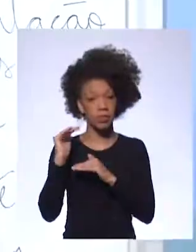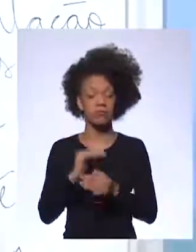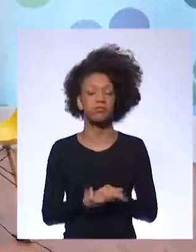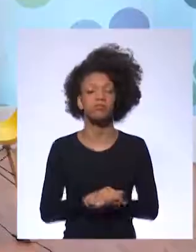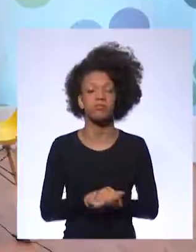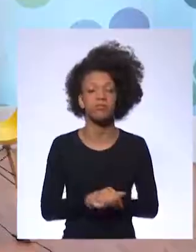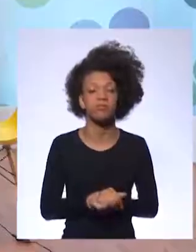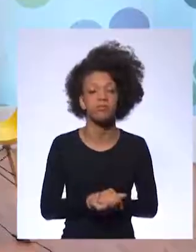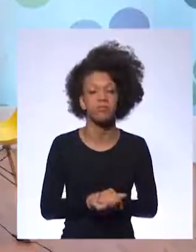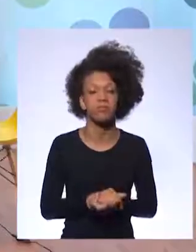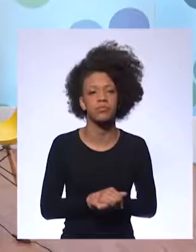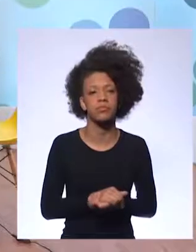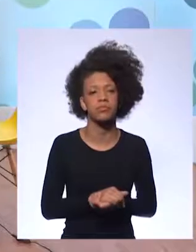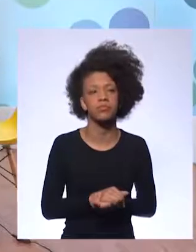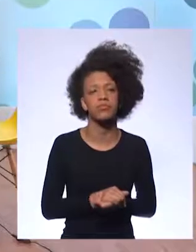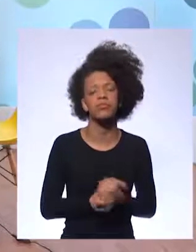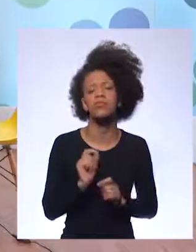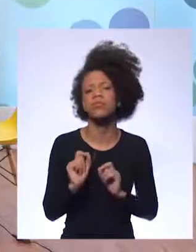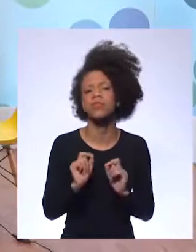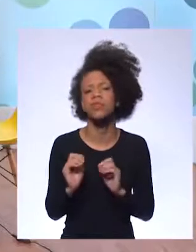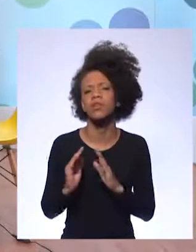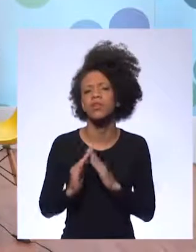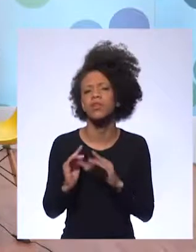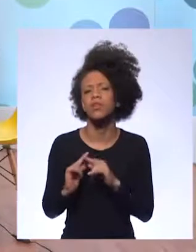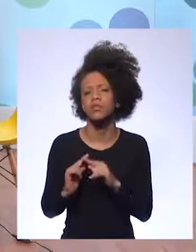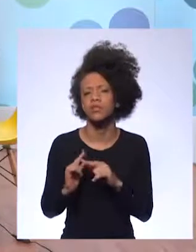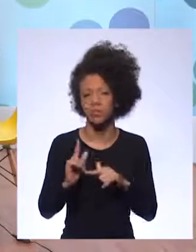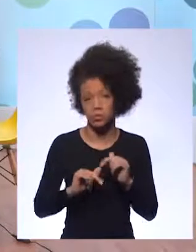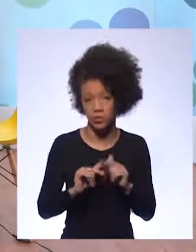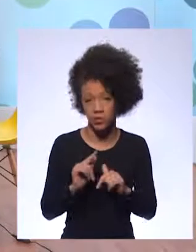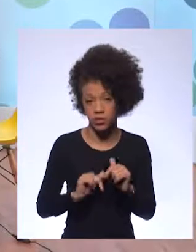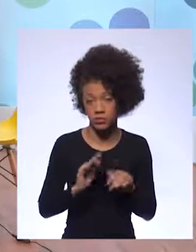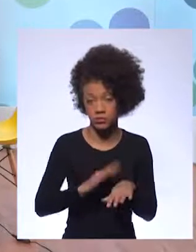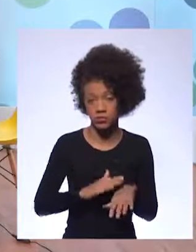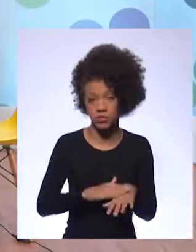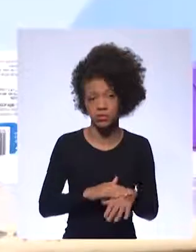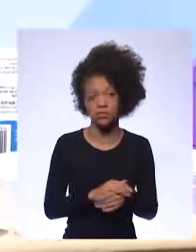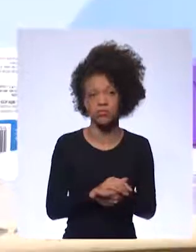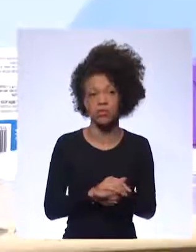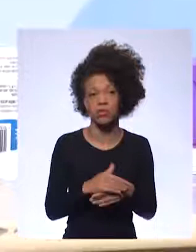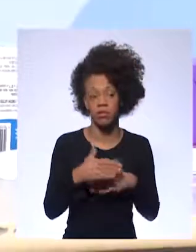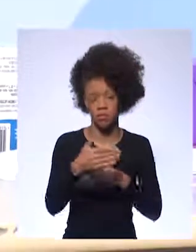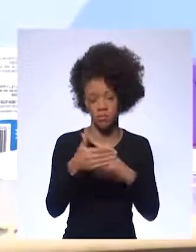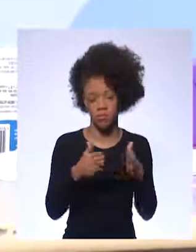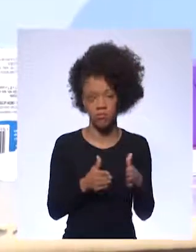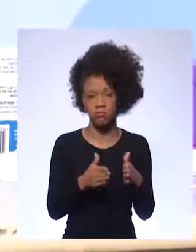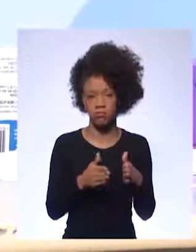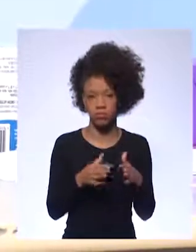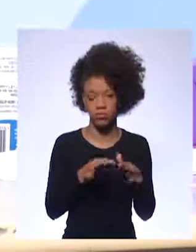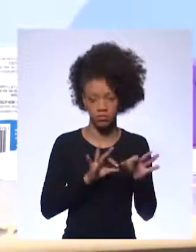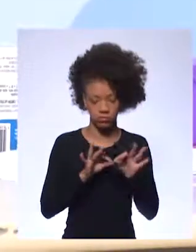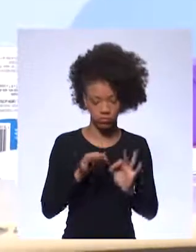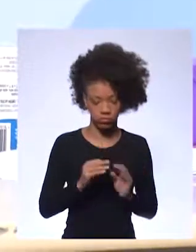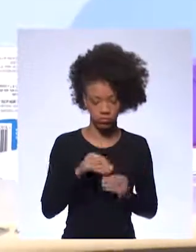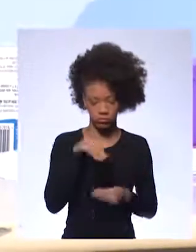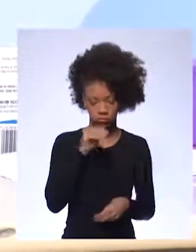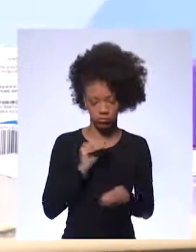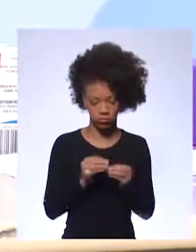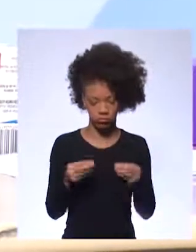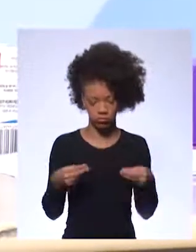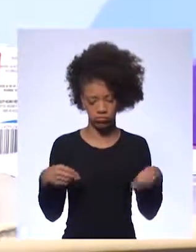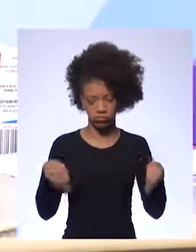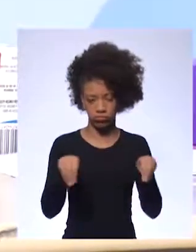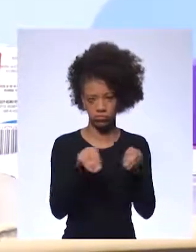e já turma o que que é a minha igreja uma caixinha que eu encapei encapei com papel